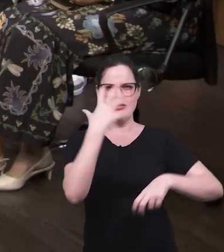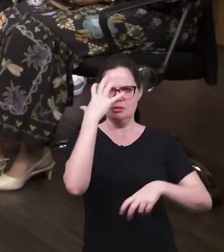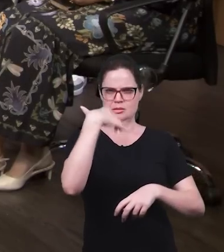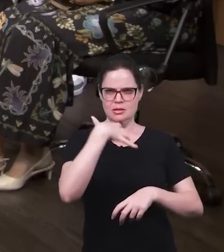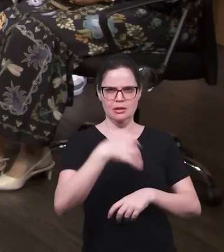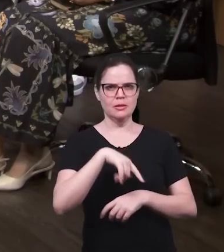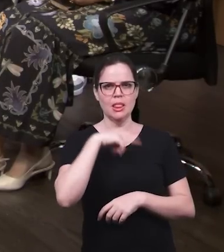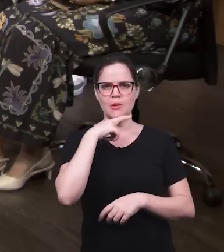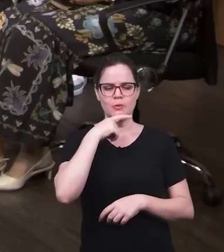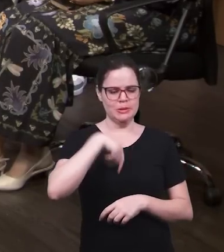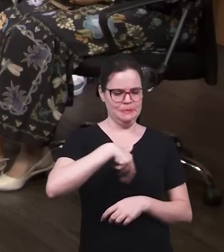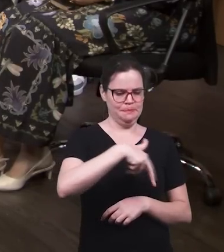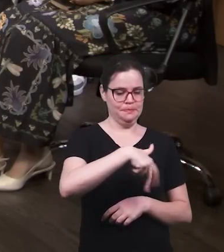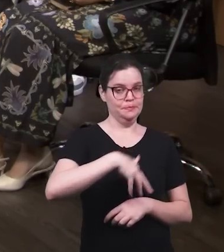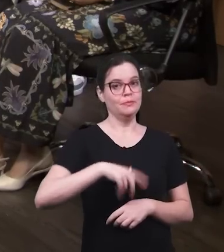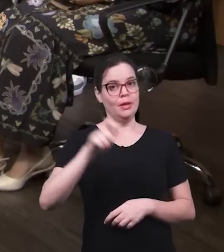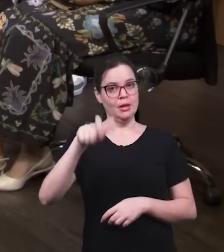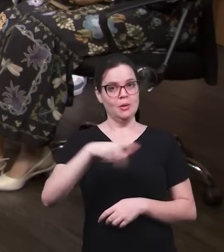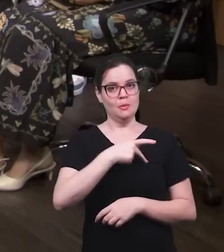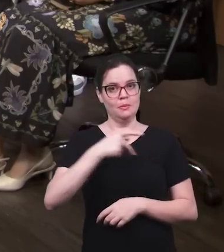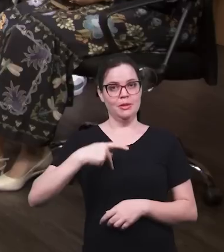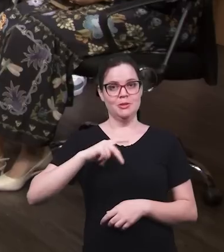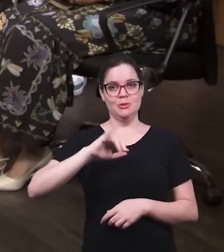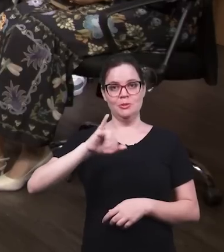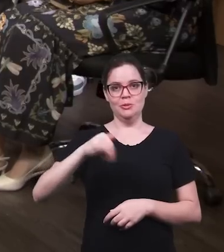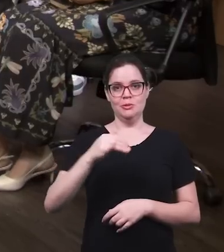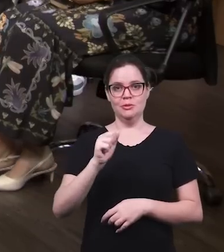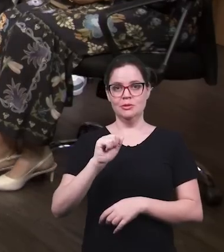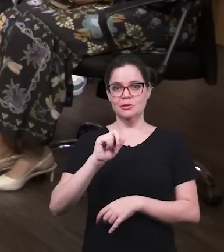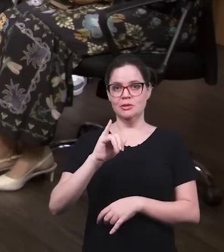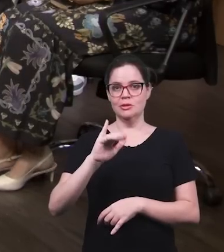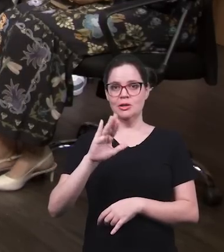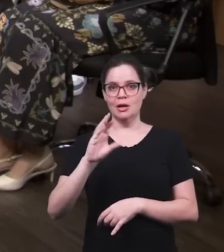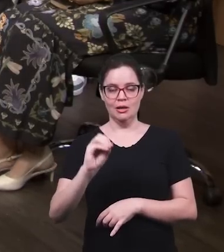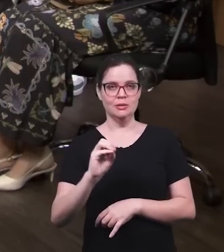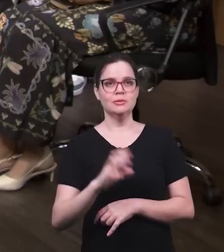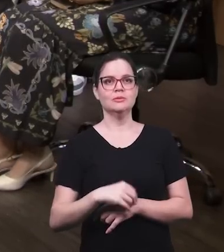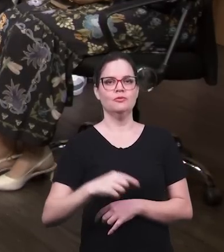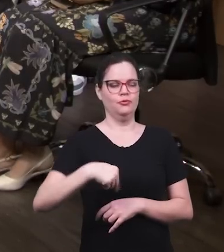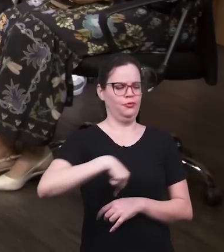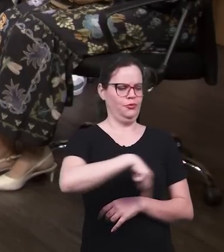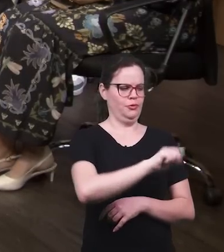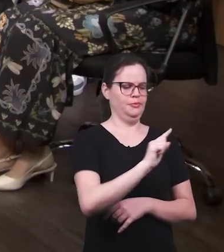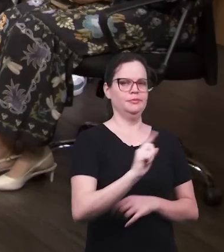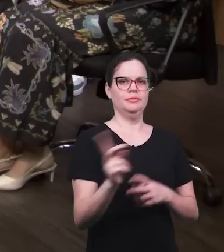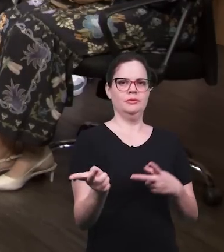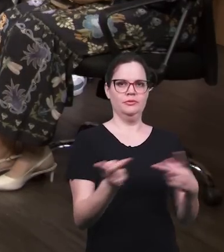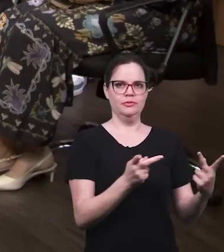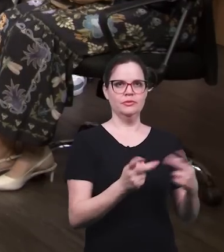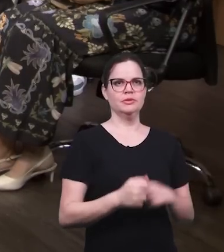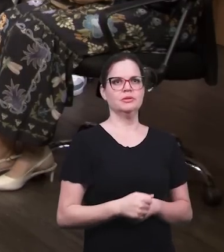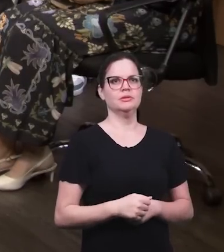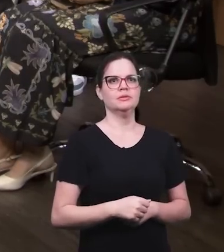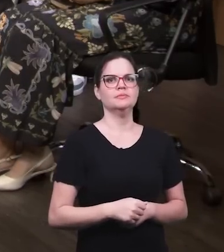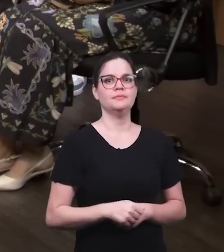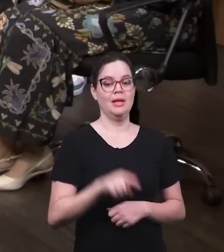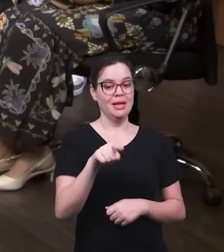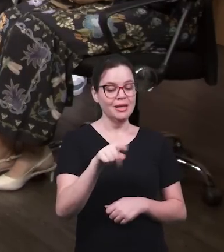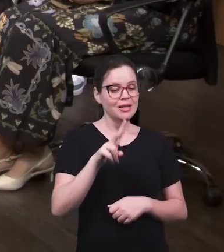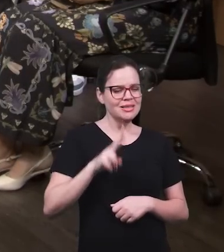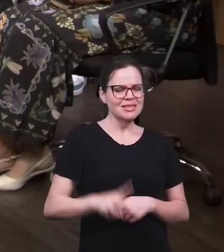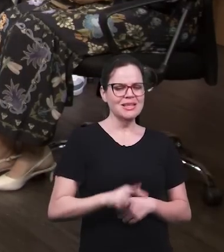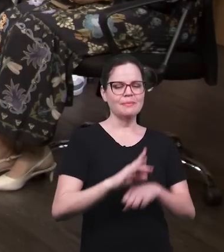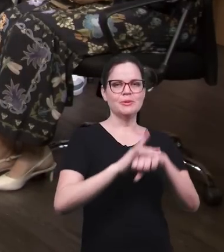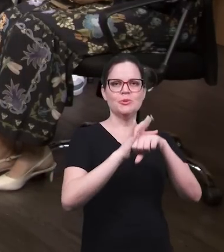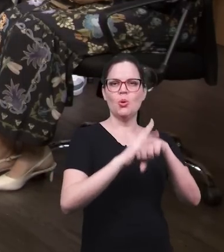foi na igreja, e aí Jário era muito usado nessa área também, né? Vamos levar o pastor Jário lá para lá, porque já também era muito usado em dons